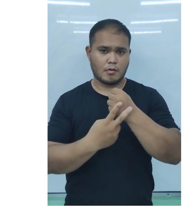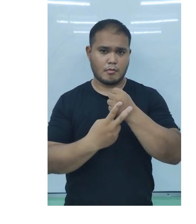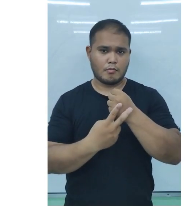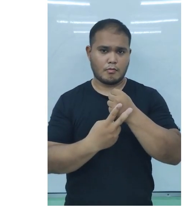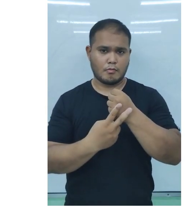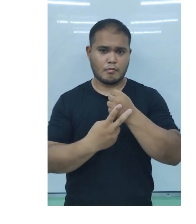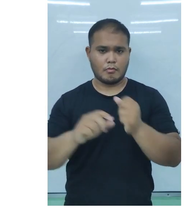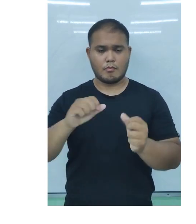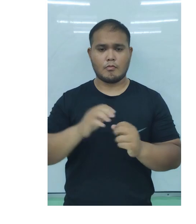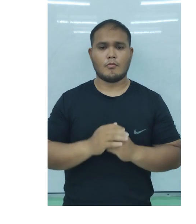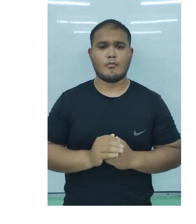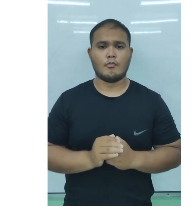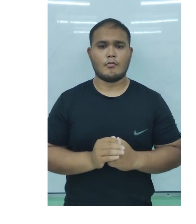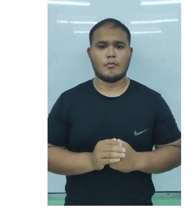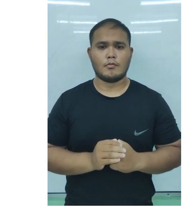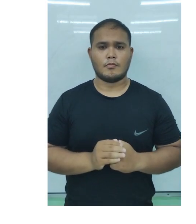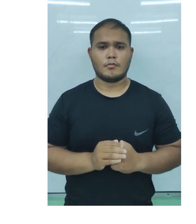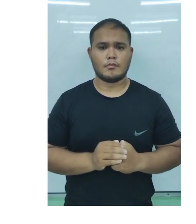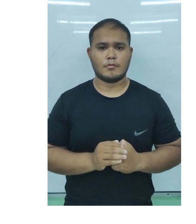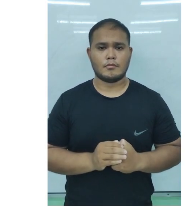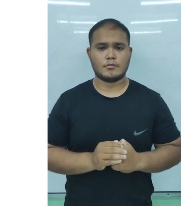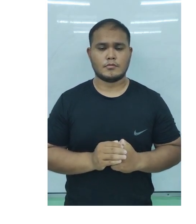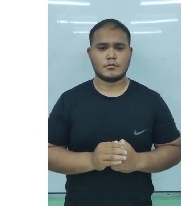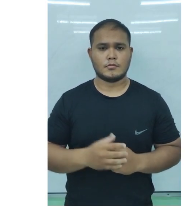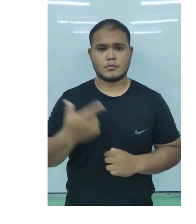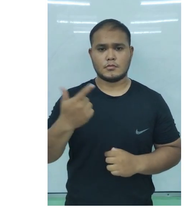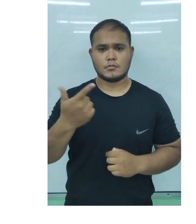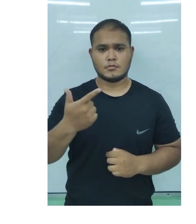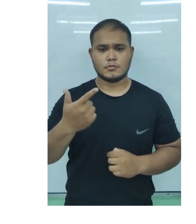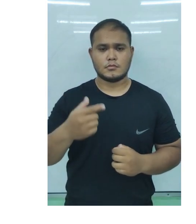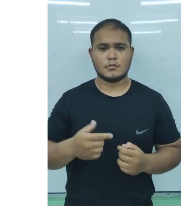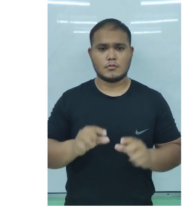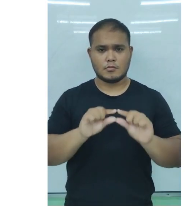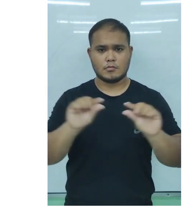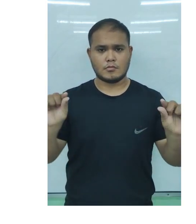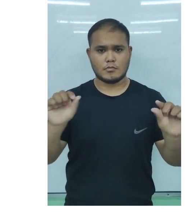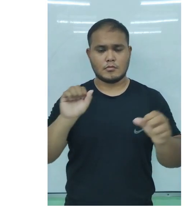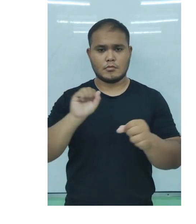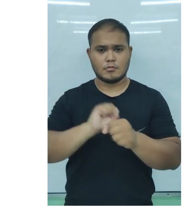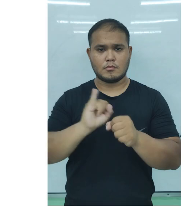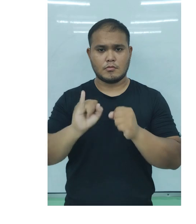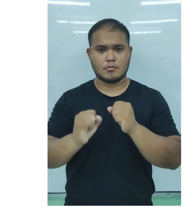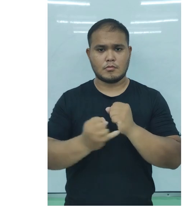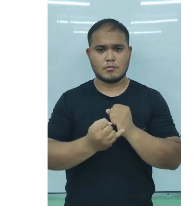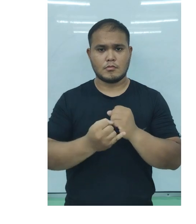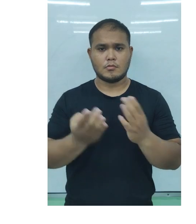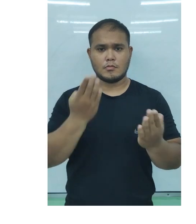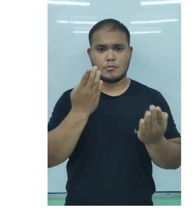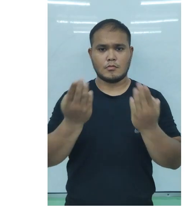adjetivo comparativo feminino, melhor. E por que que é feminino? Porque ele